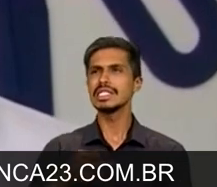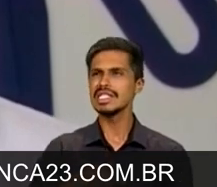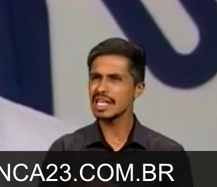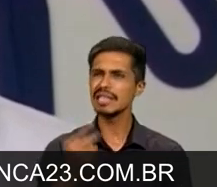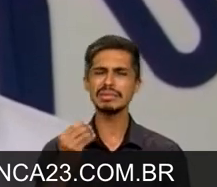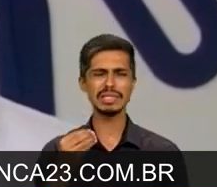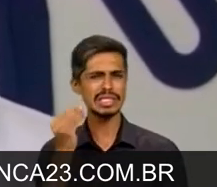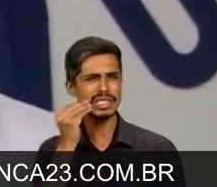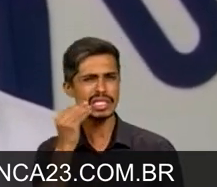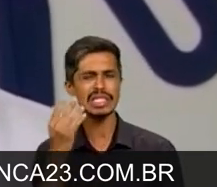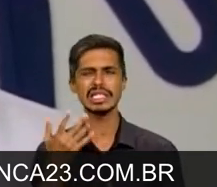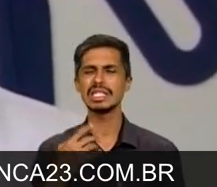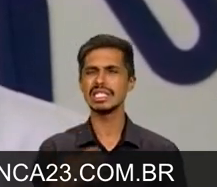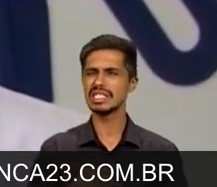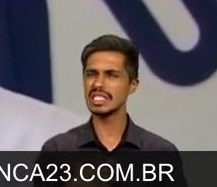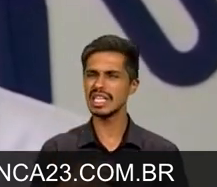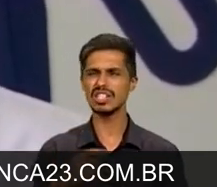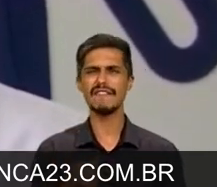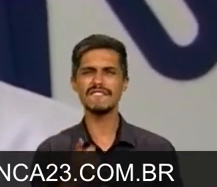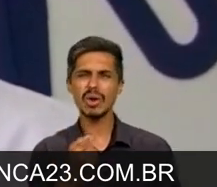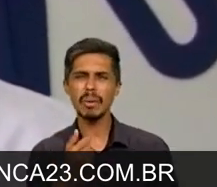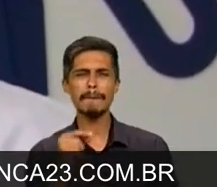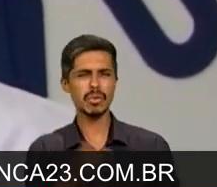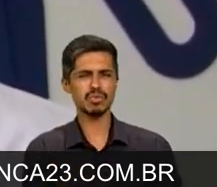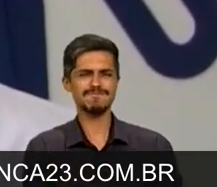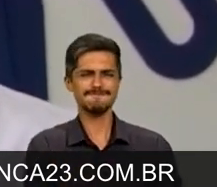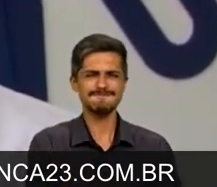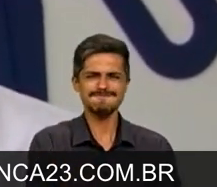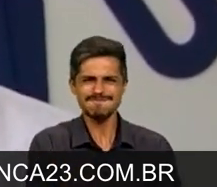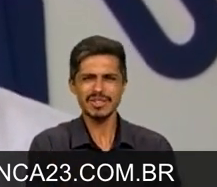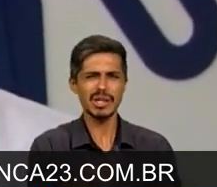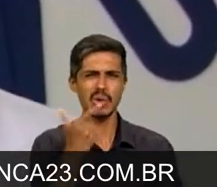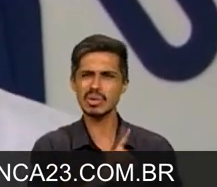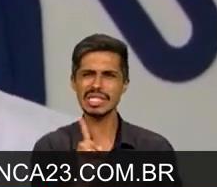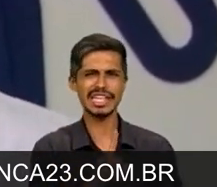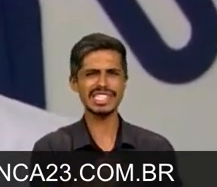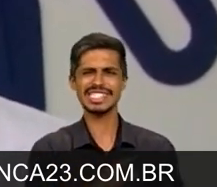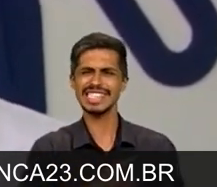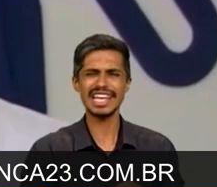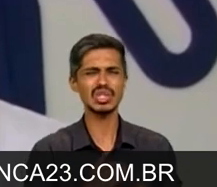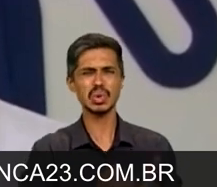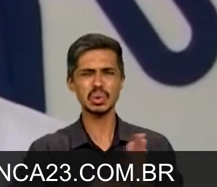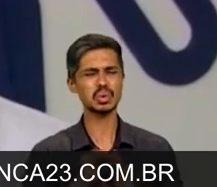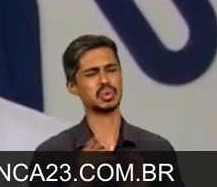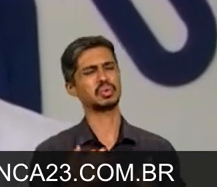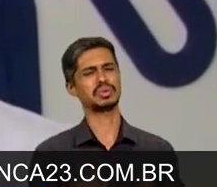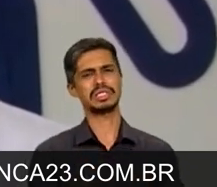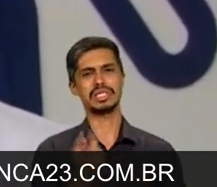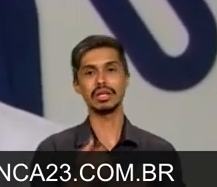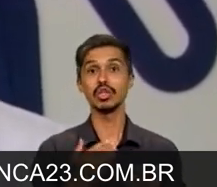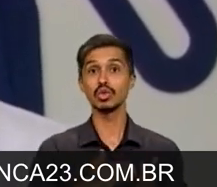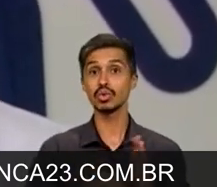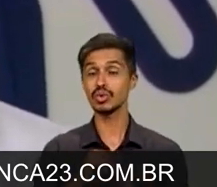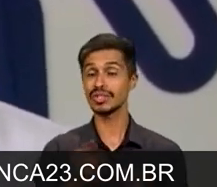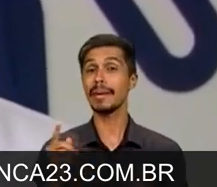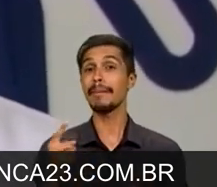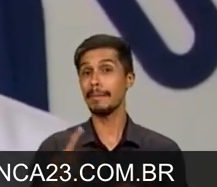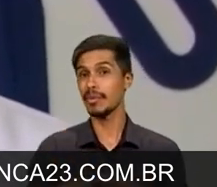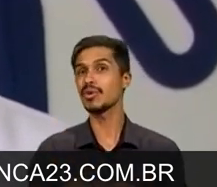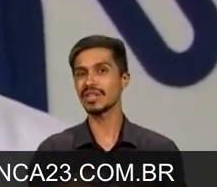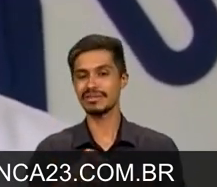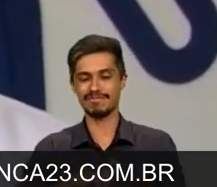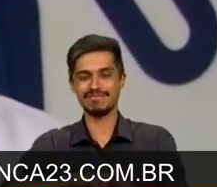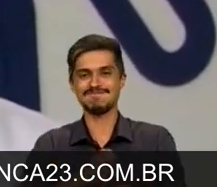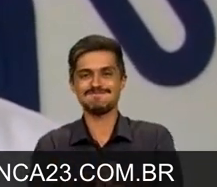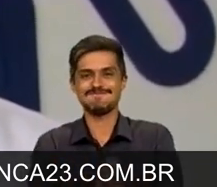miccional, a sensação de que sobrou um restinho de urina quando termina de urinar, tudo isso são sintomas prostáticos. Mas o câncer de